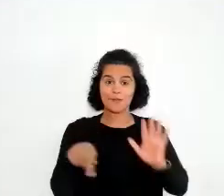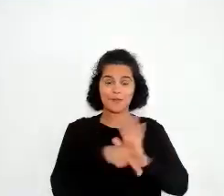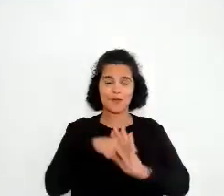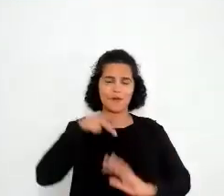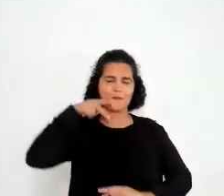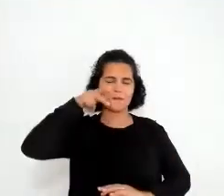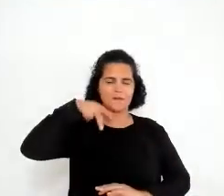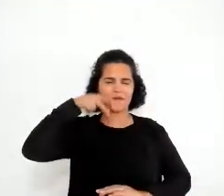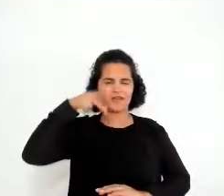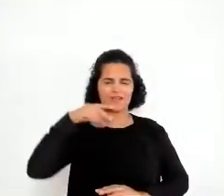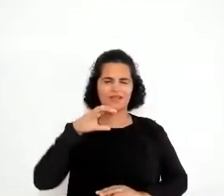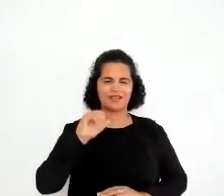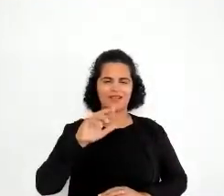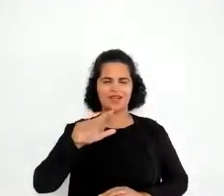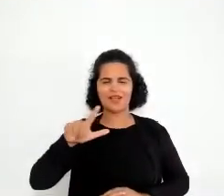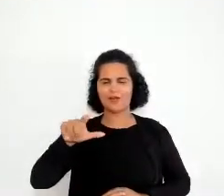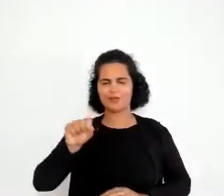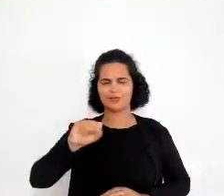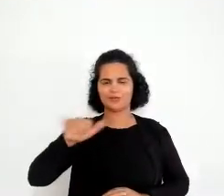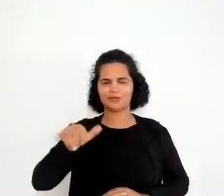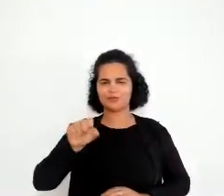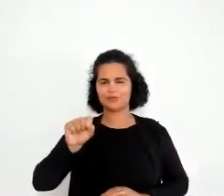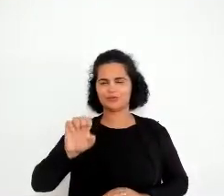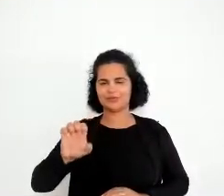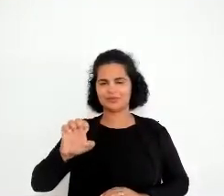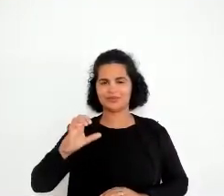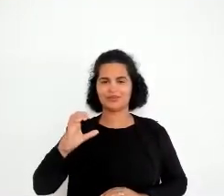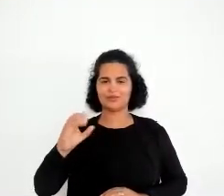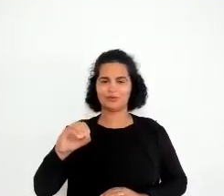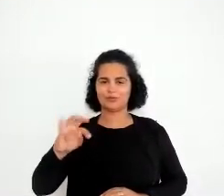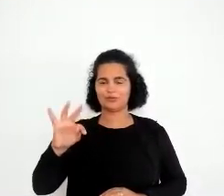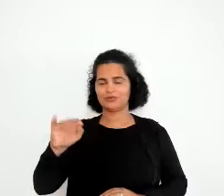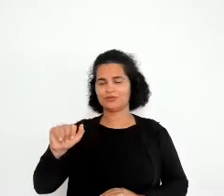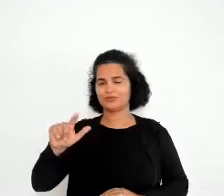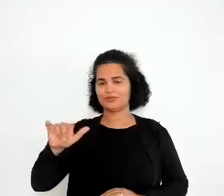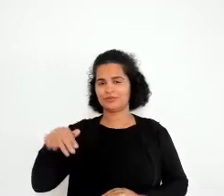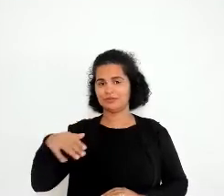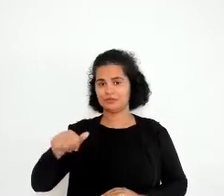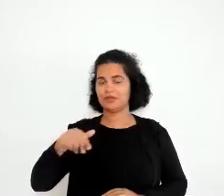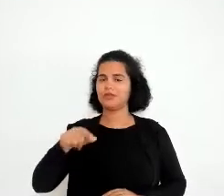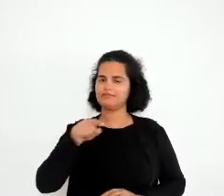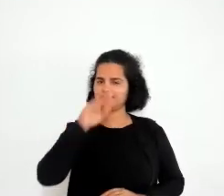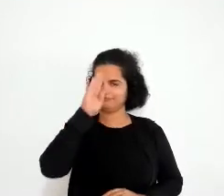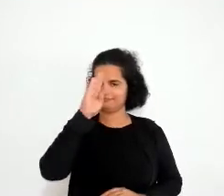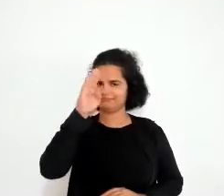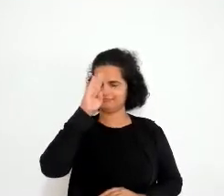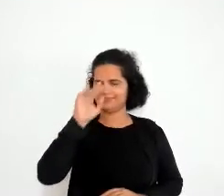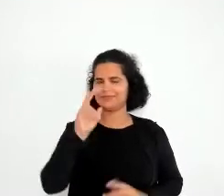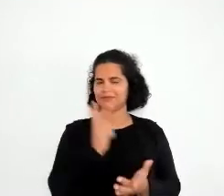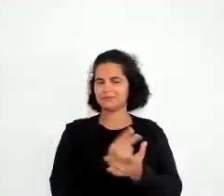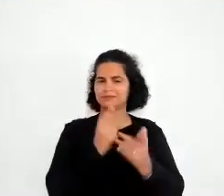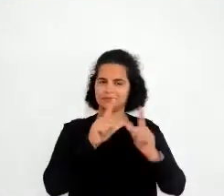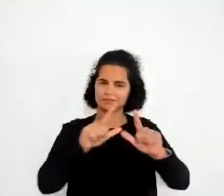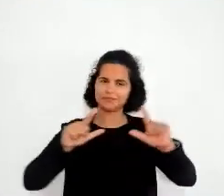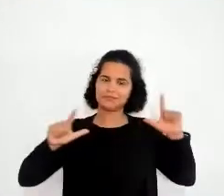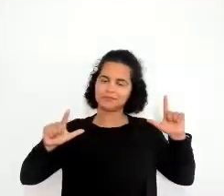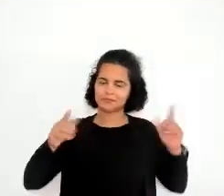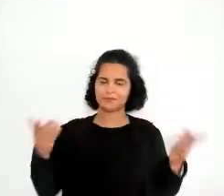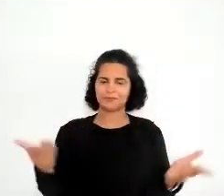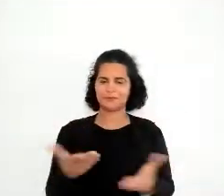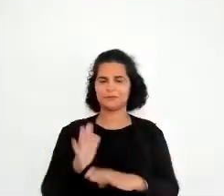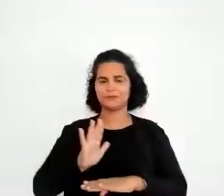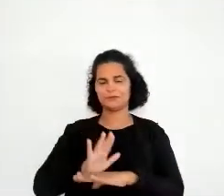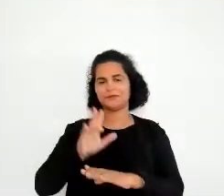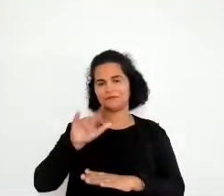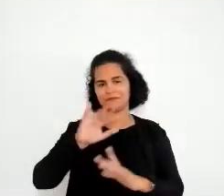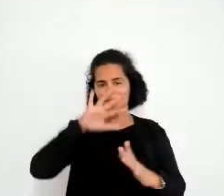Rocha Lima sempre foi destaque em sua carreira no Exército e nesta tarde será homenageado de maneira especial